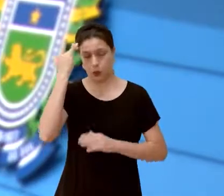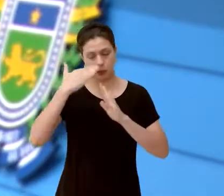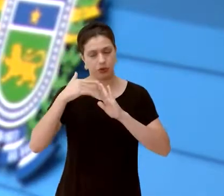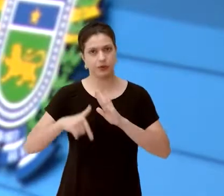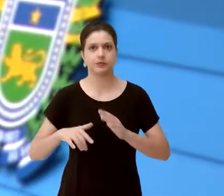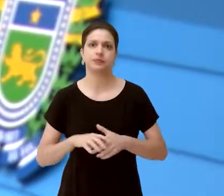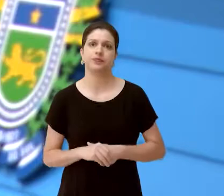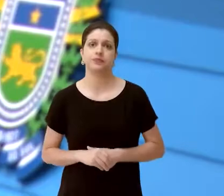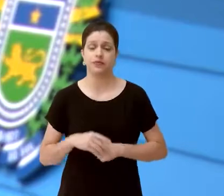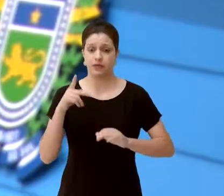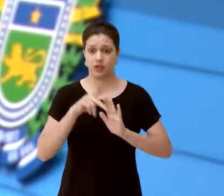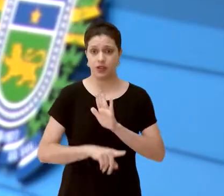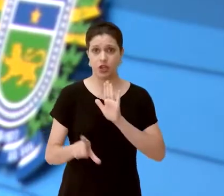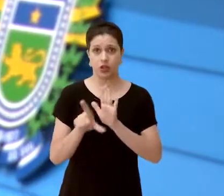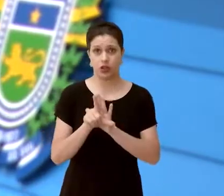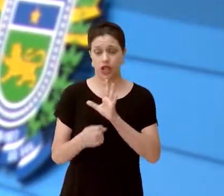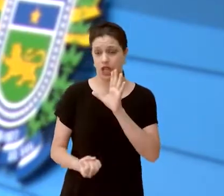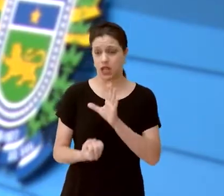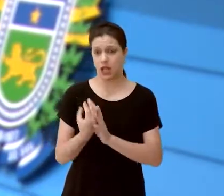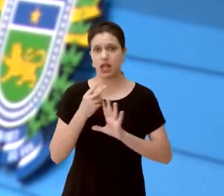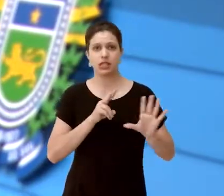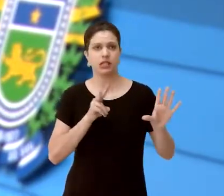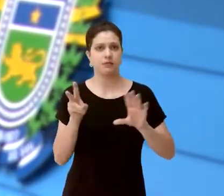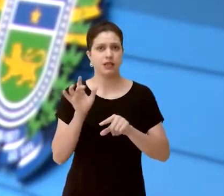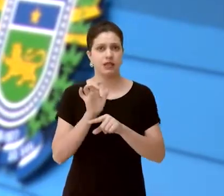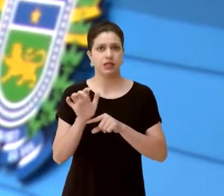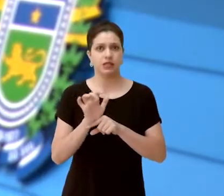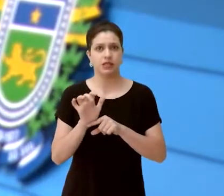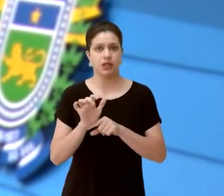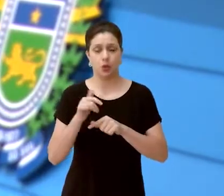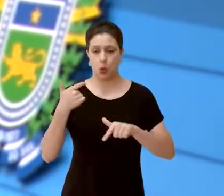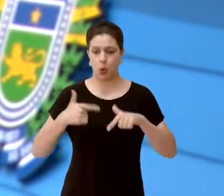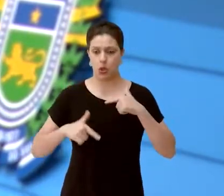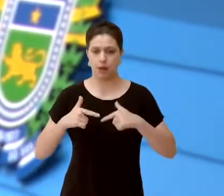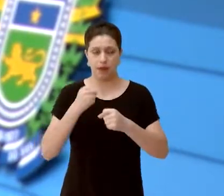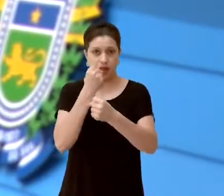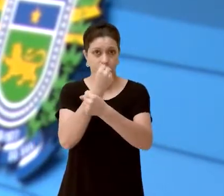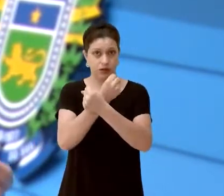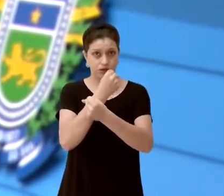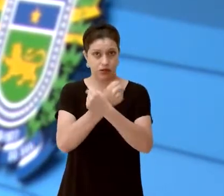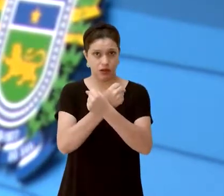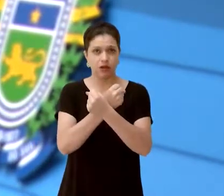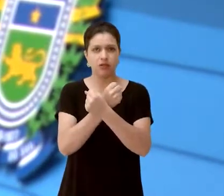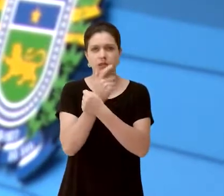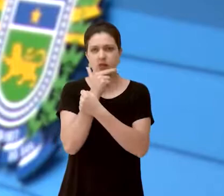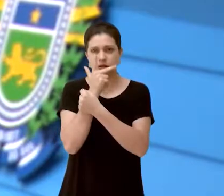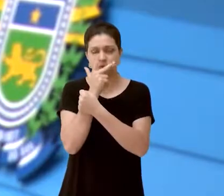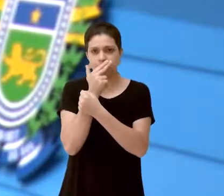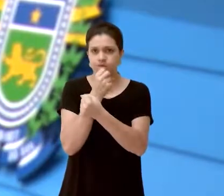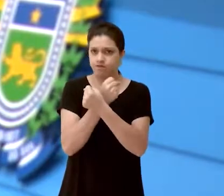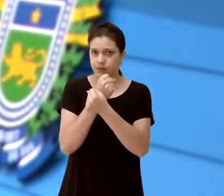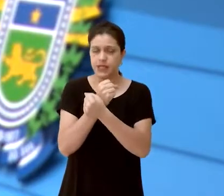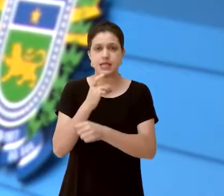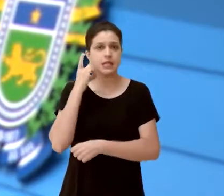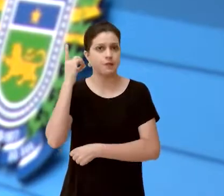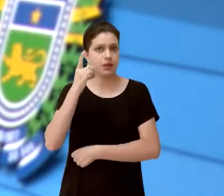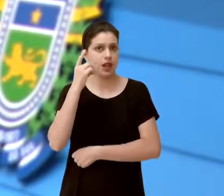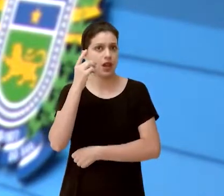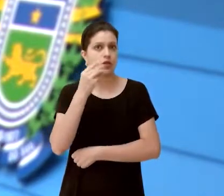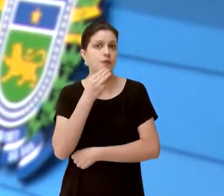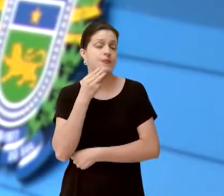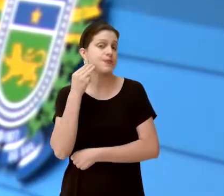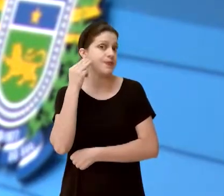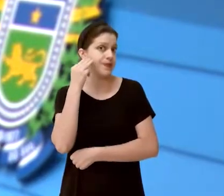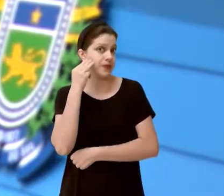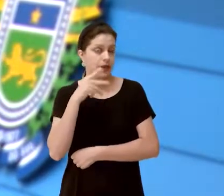os projetos votados esteve o que institui a Semana Estadual de Combate ao Trabalho Escravo e análogo à escravidão do